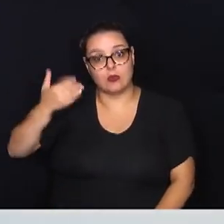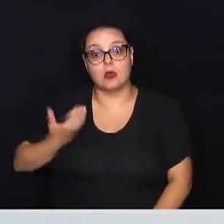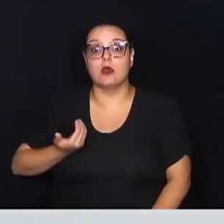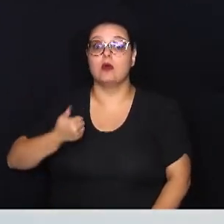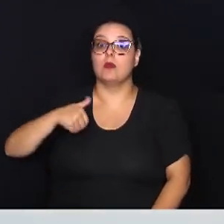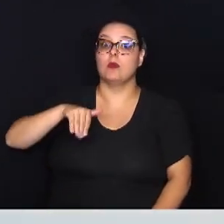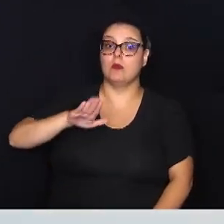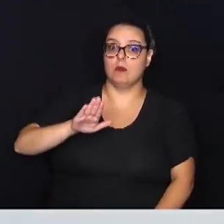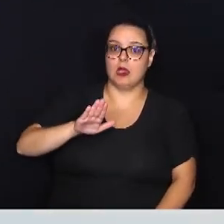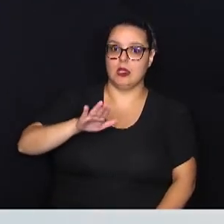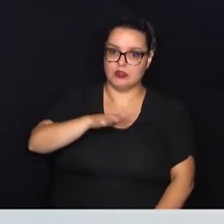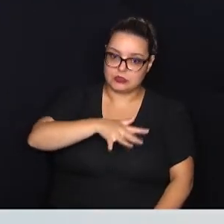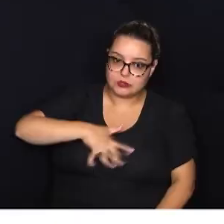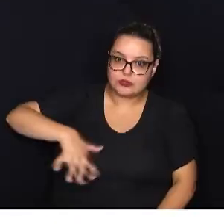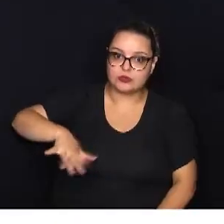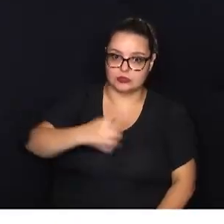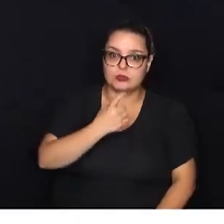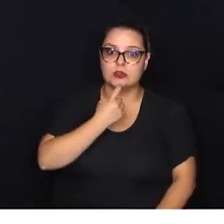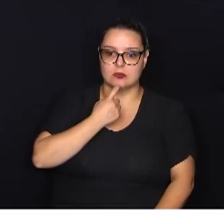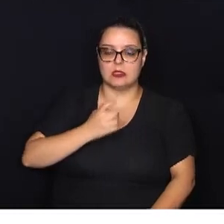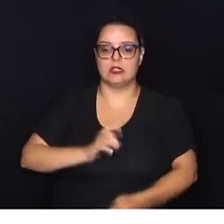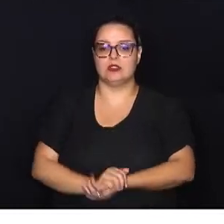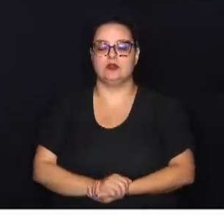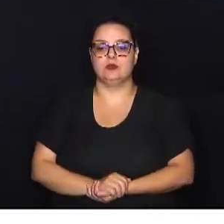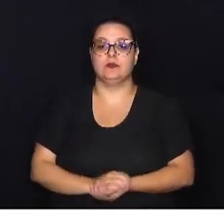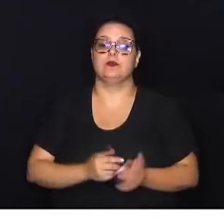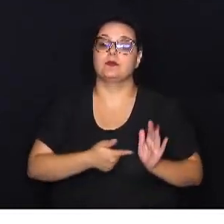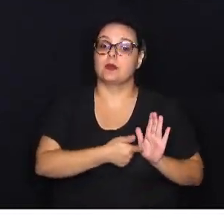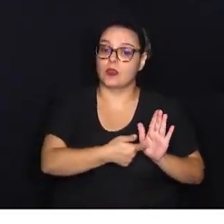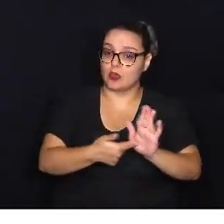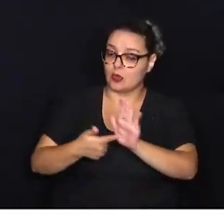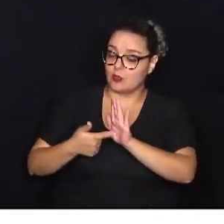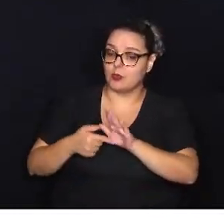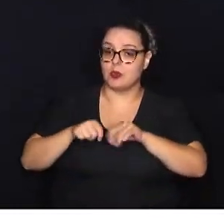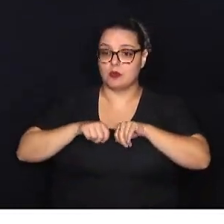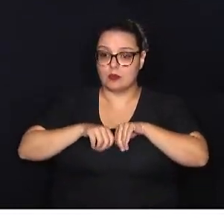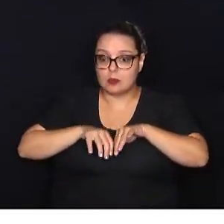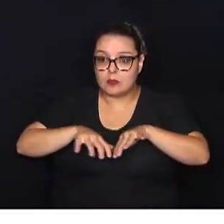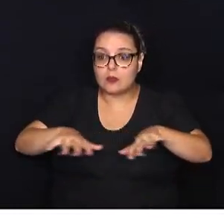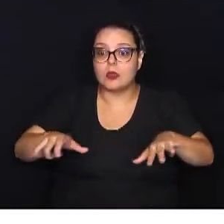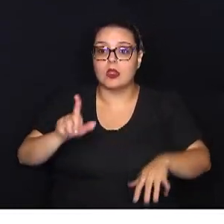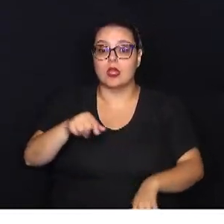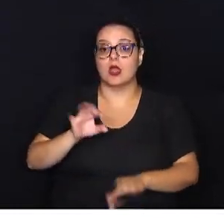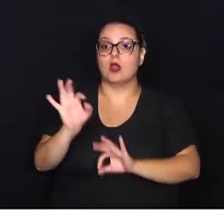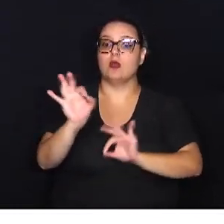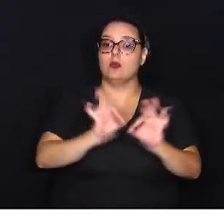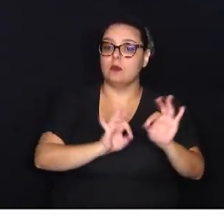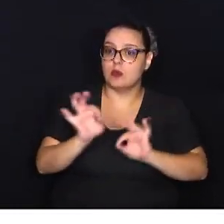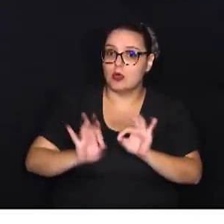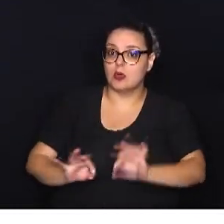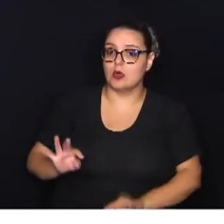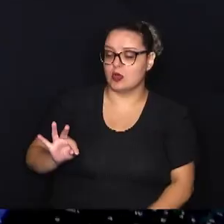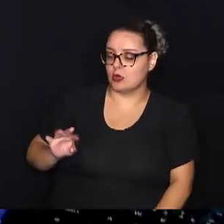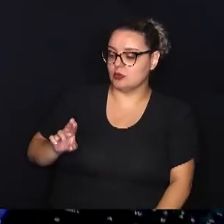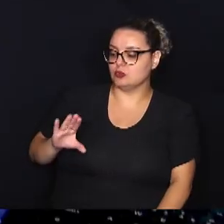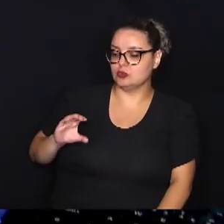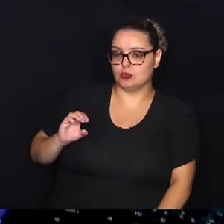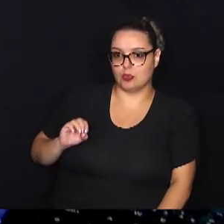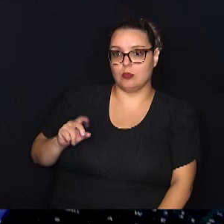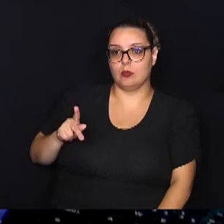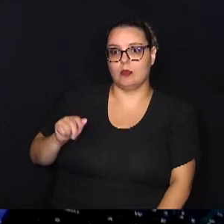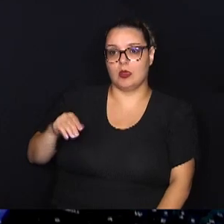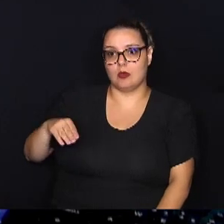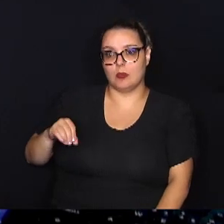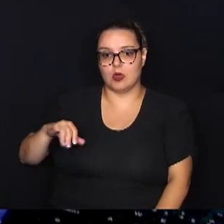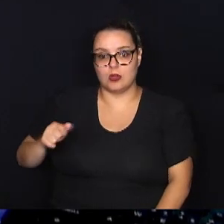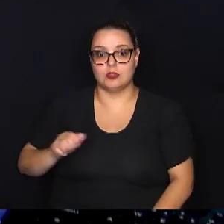do território campineiro. Uma mostra desta expansão é o projeto Tucupamoja Brasil, um